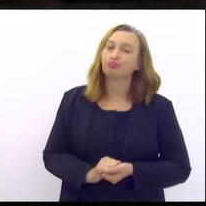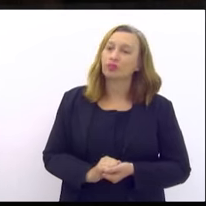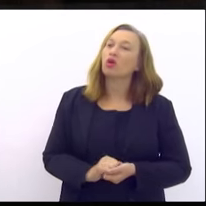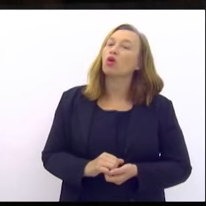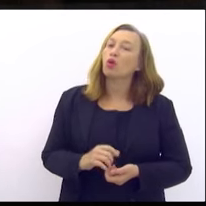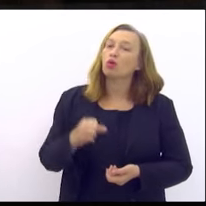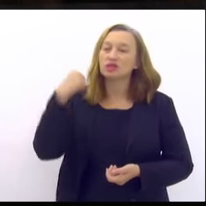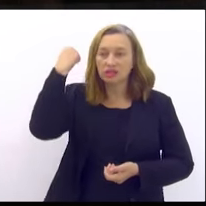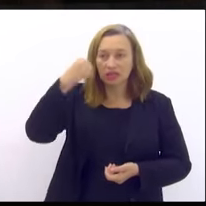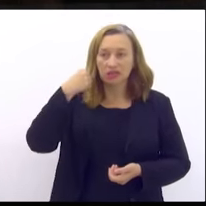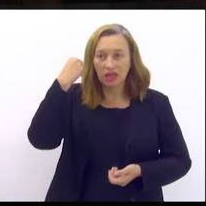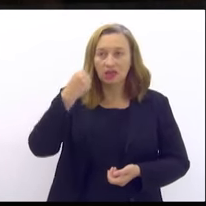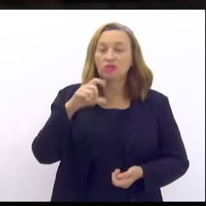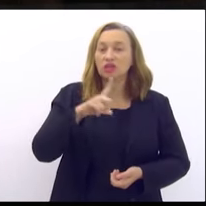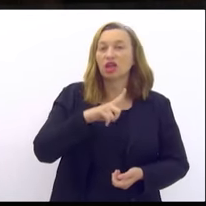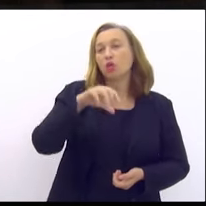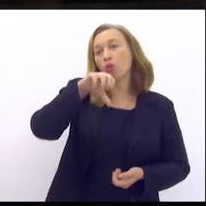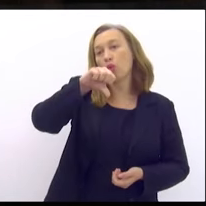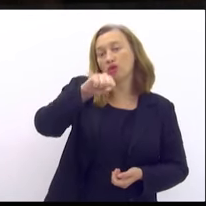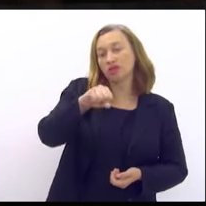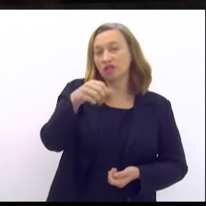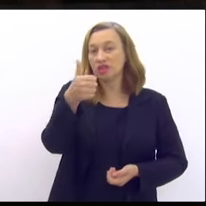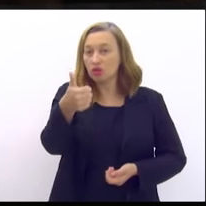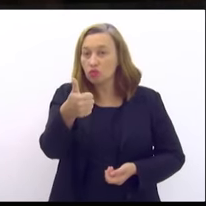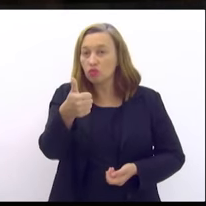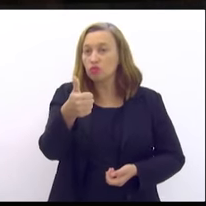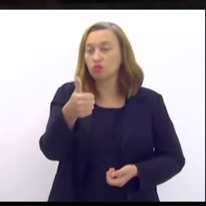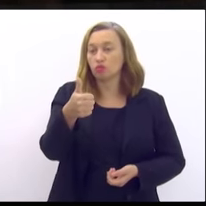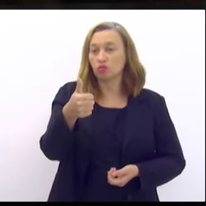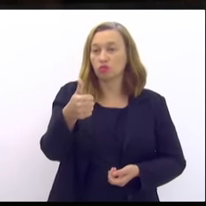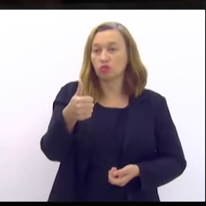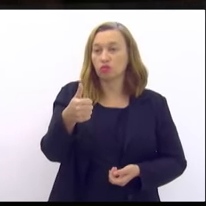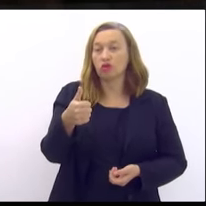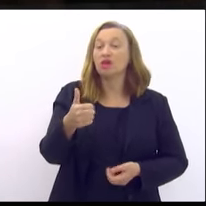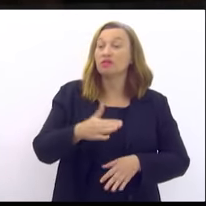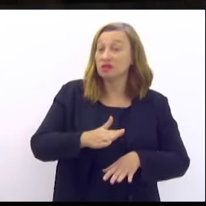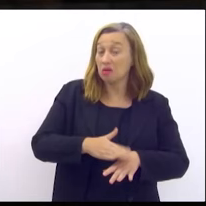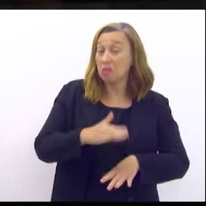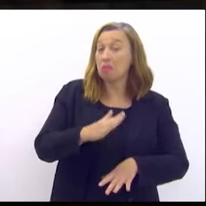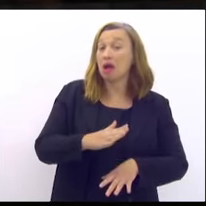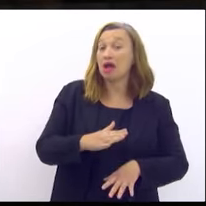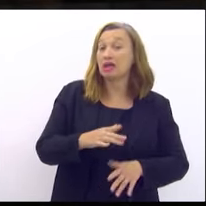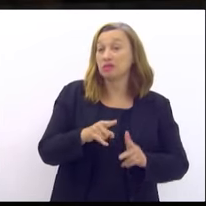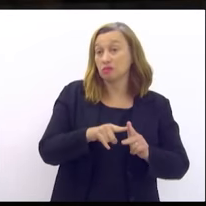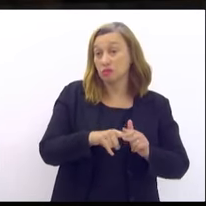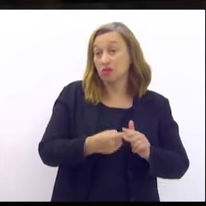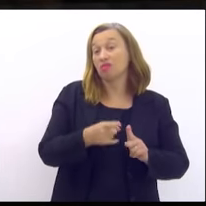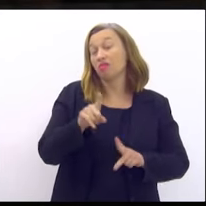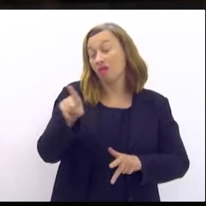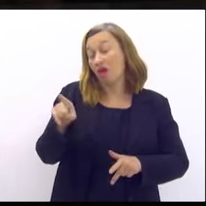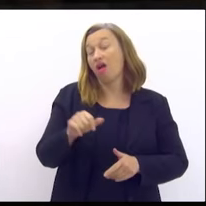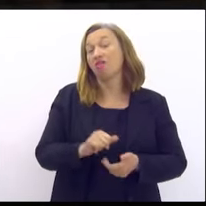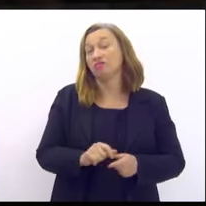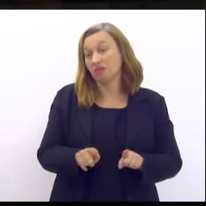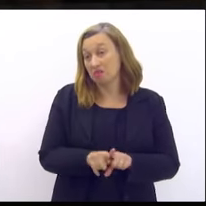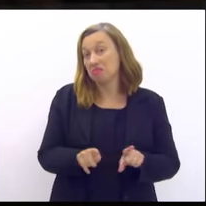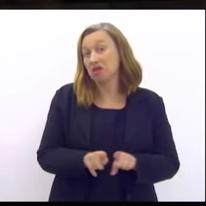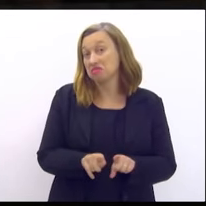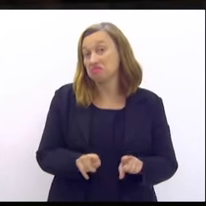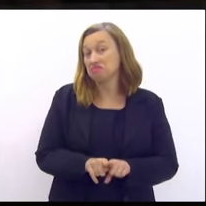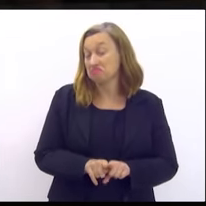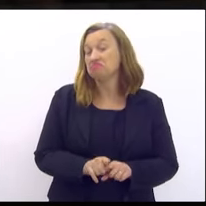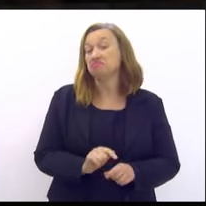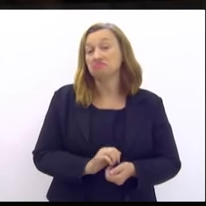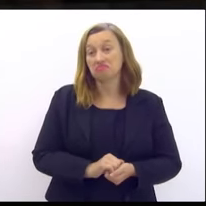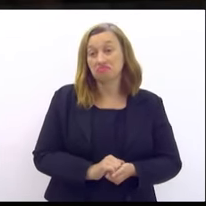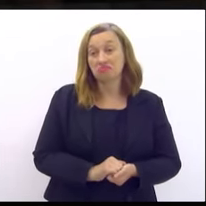81 senadores você vê que e fizeram mais concessões lá né outras concessões o